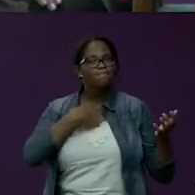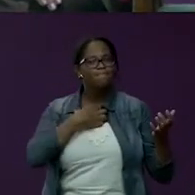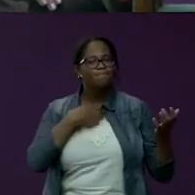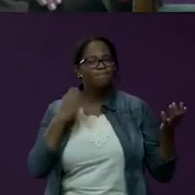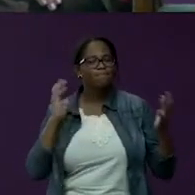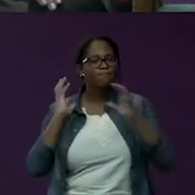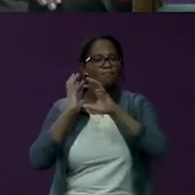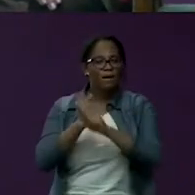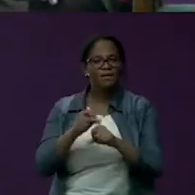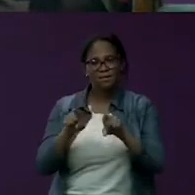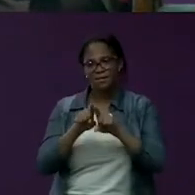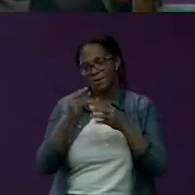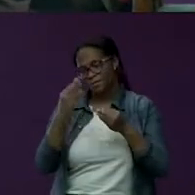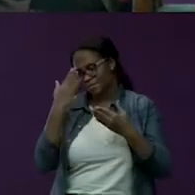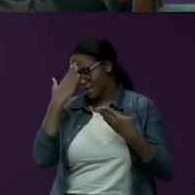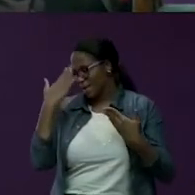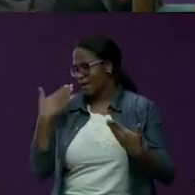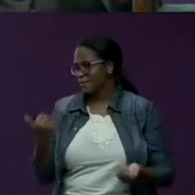também. Tá? Obrigada.